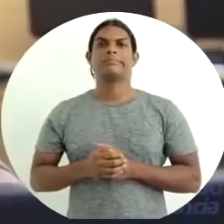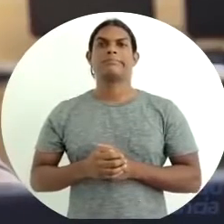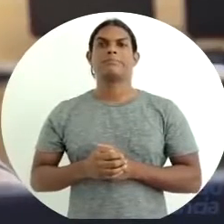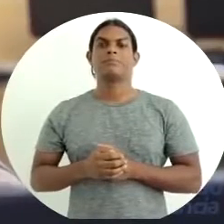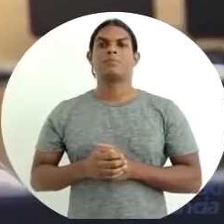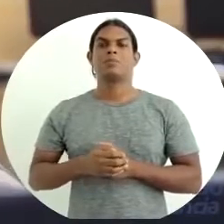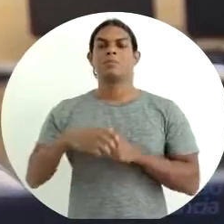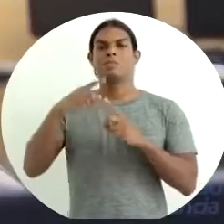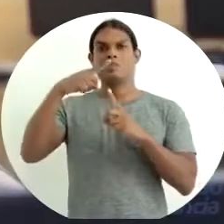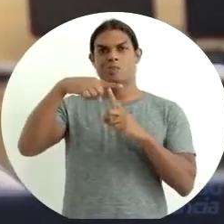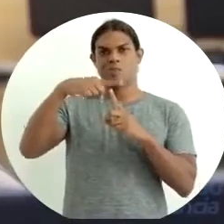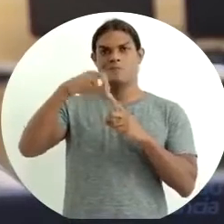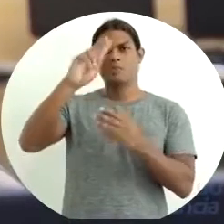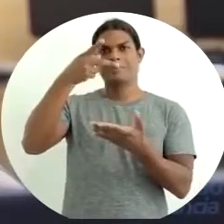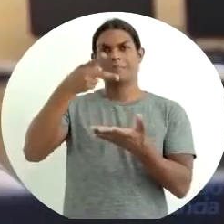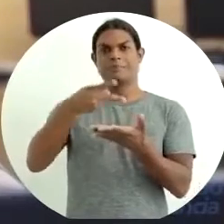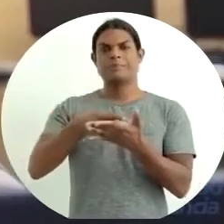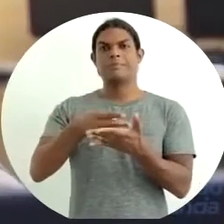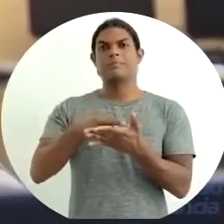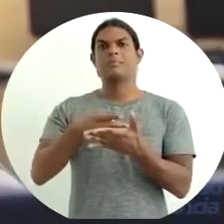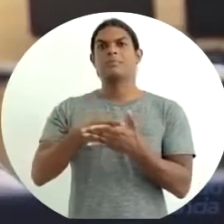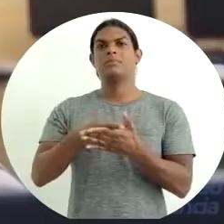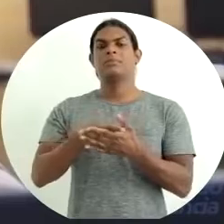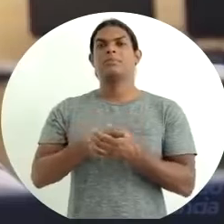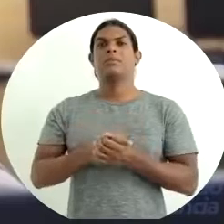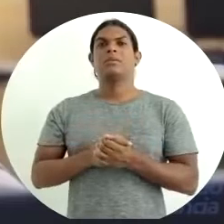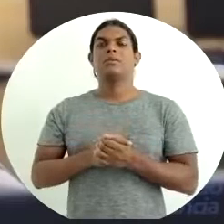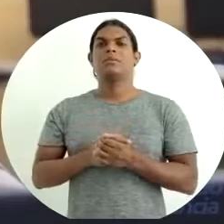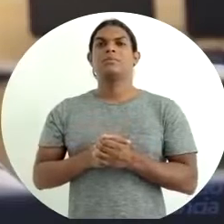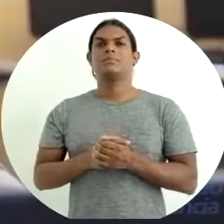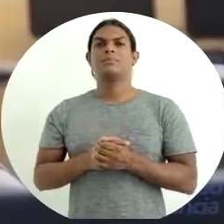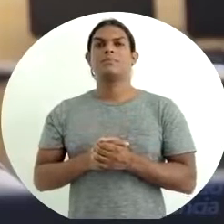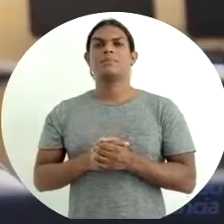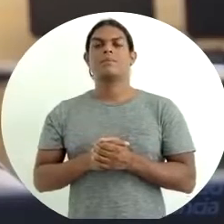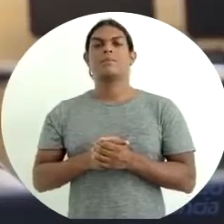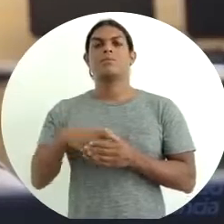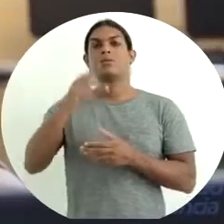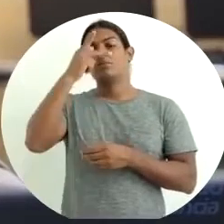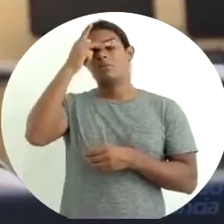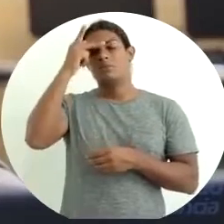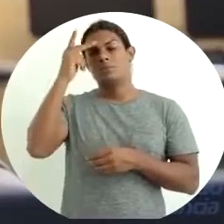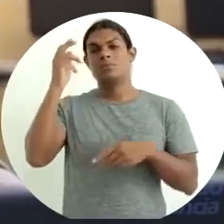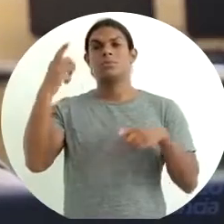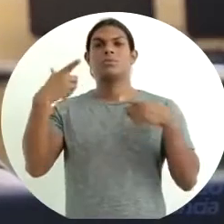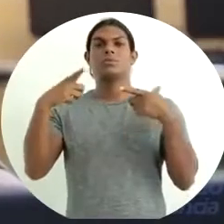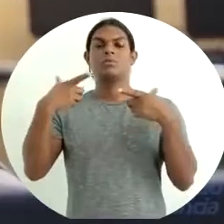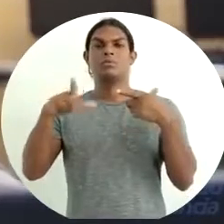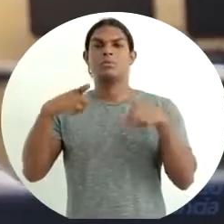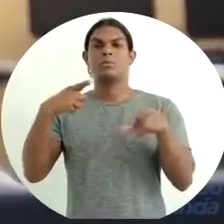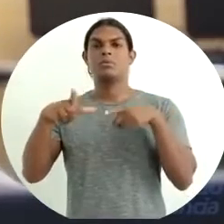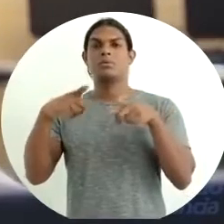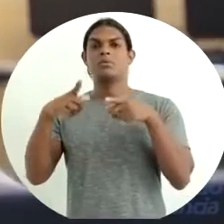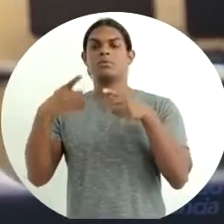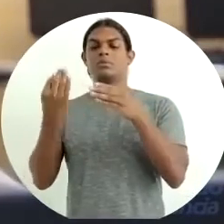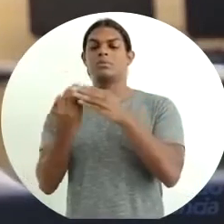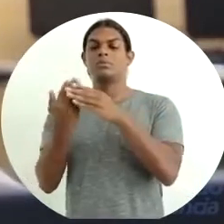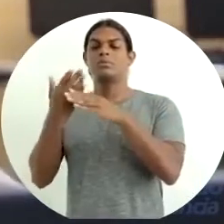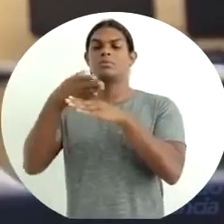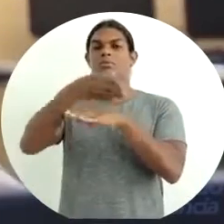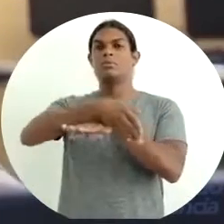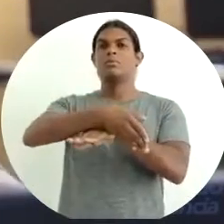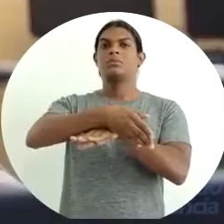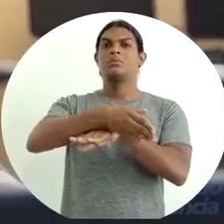acidente de trajeto é quando o trabalhador ele vem a sofrer um acidente de sua residência para o local de